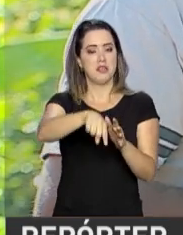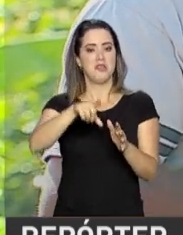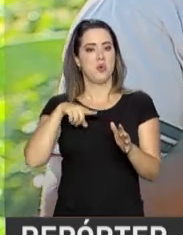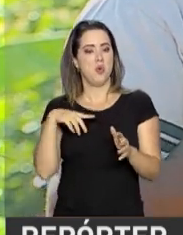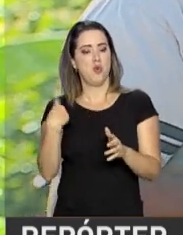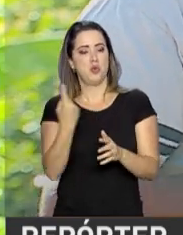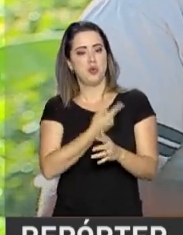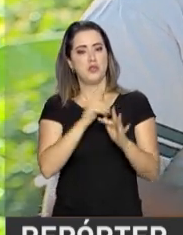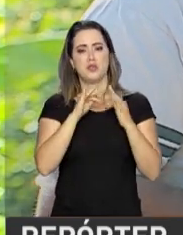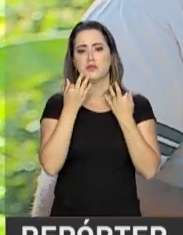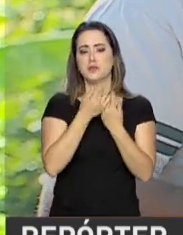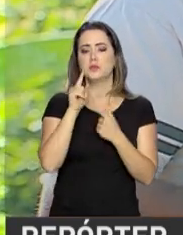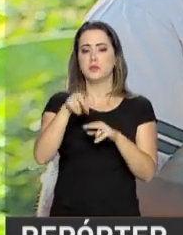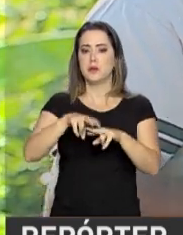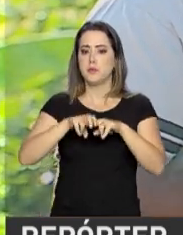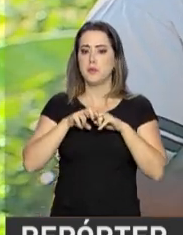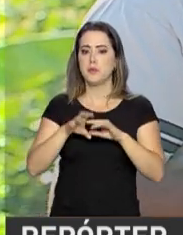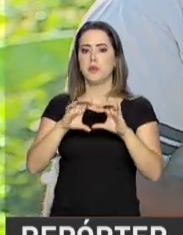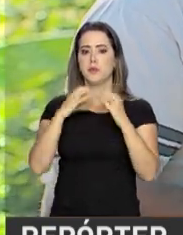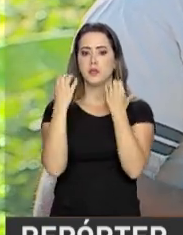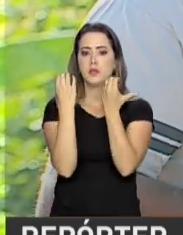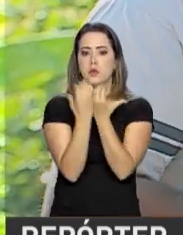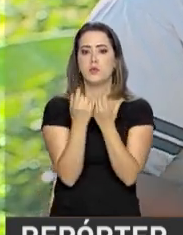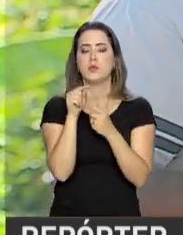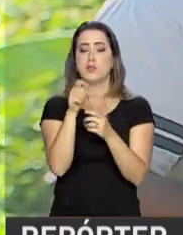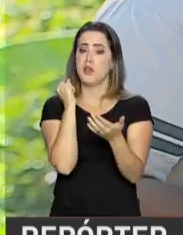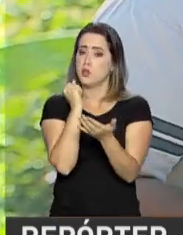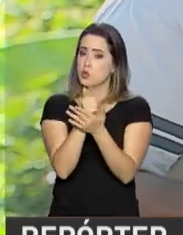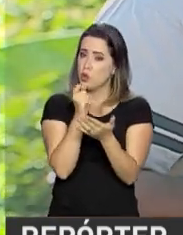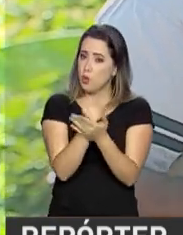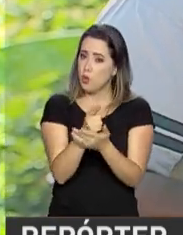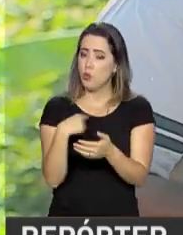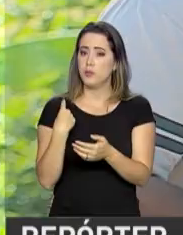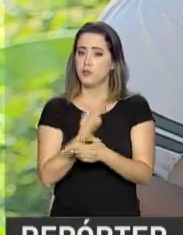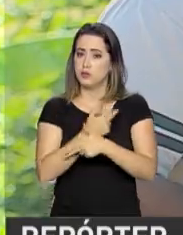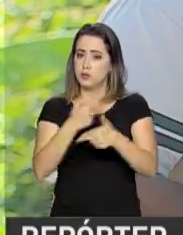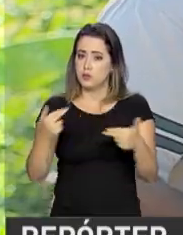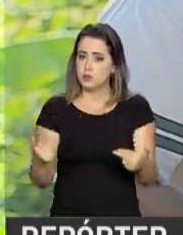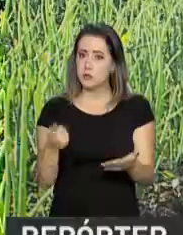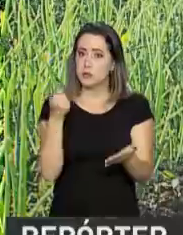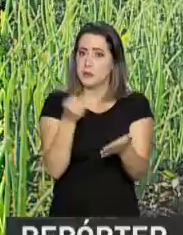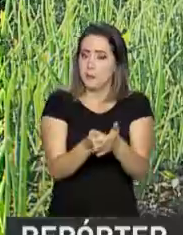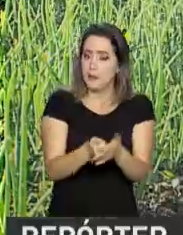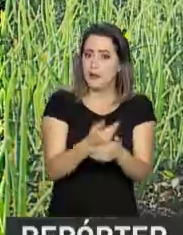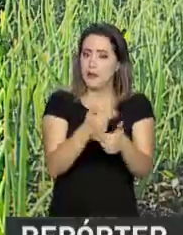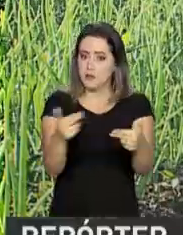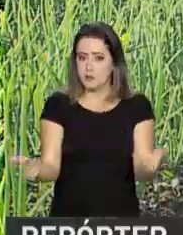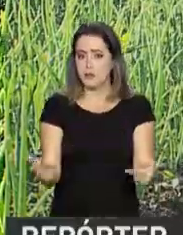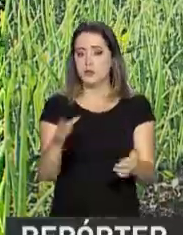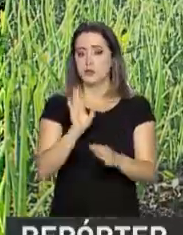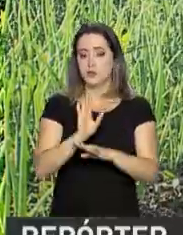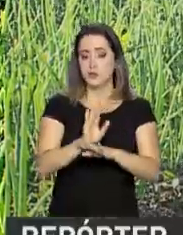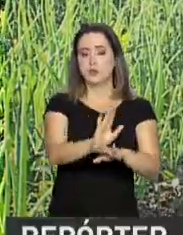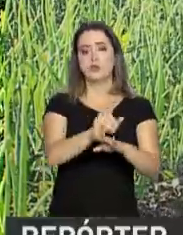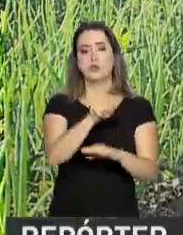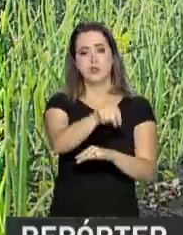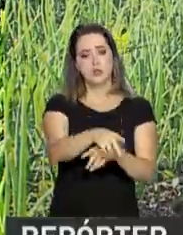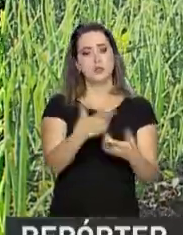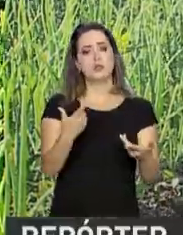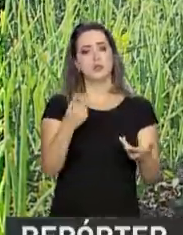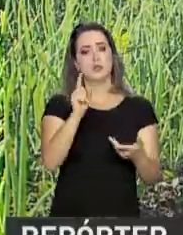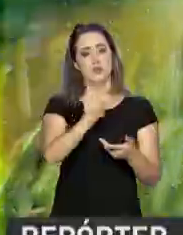é através da comunidade la na rua que está no sustentando que entendeu está nos apoiando dá